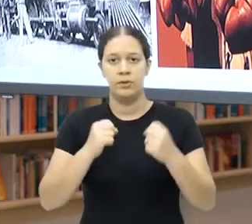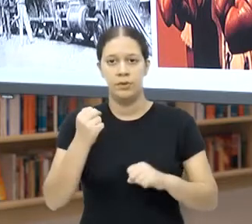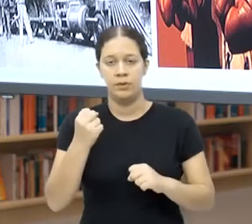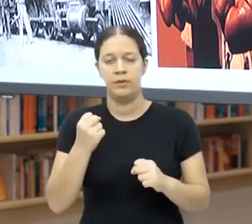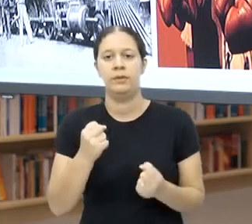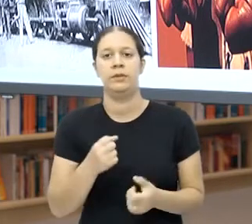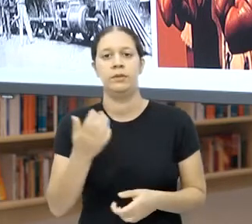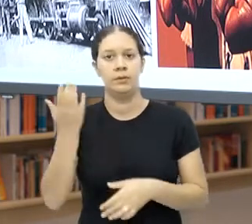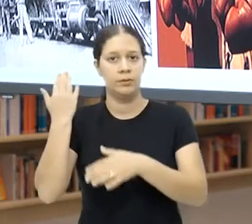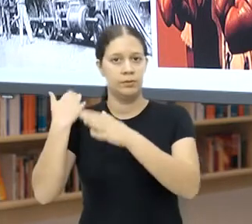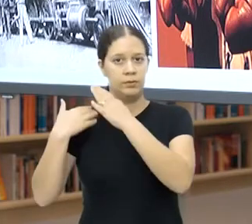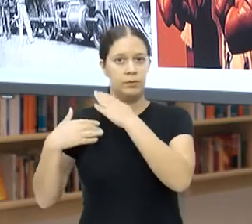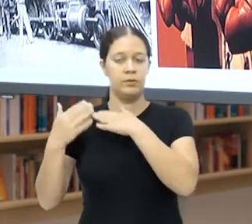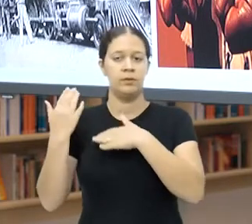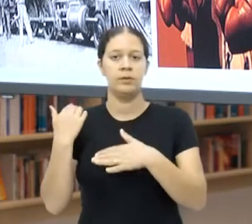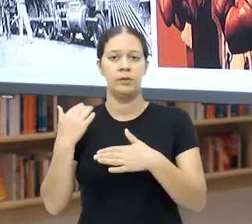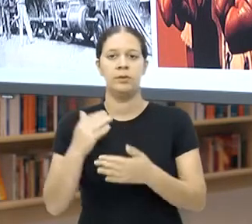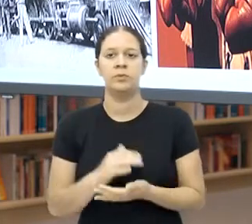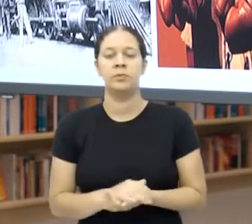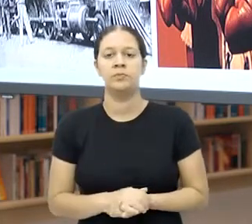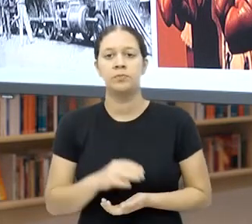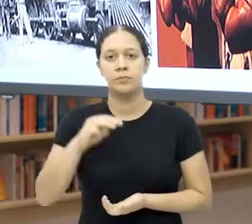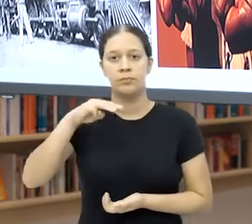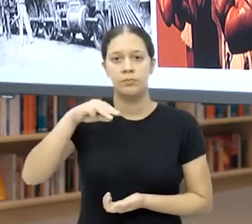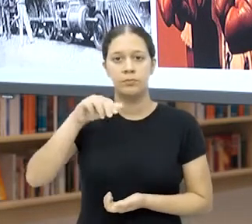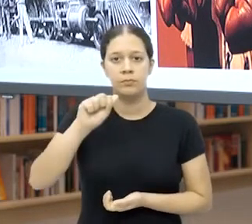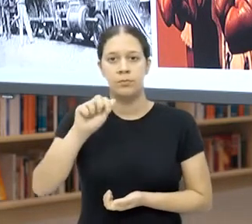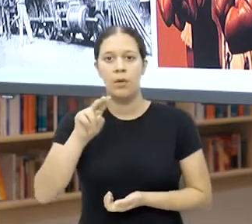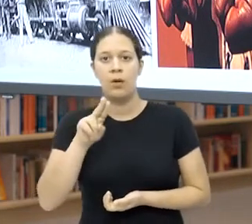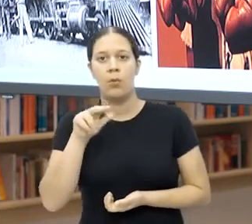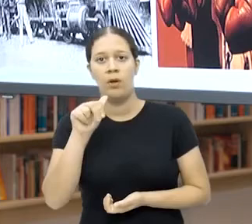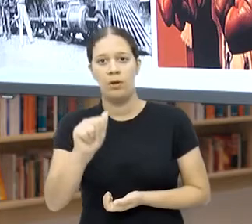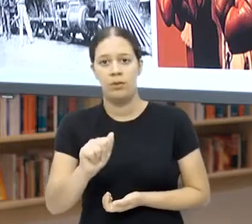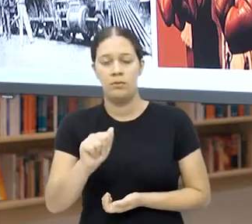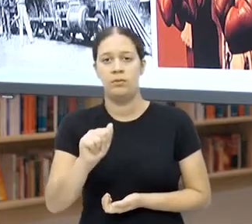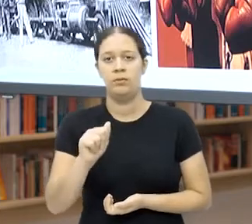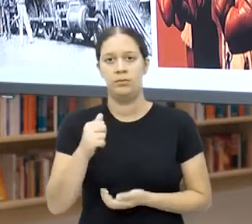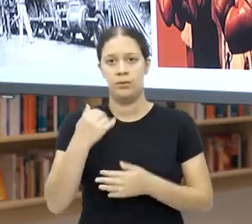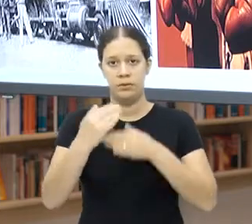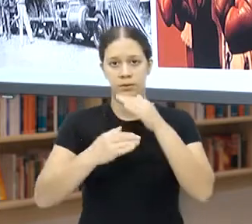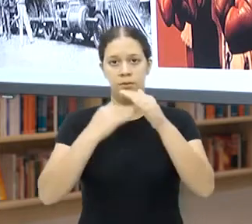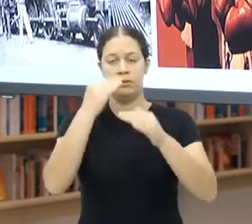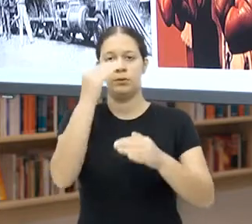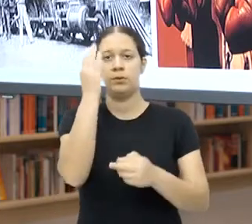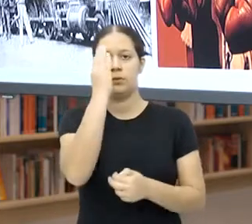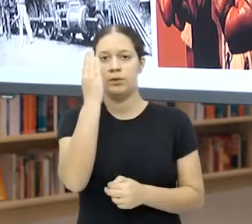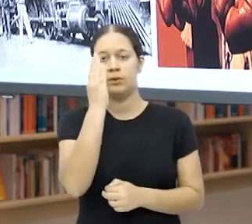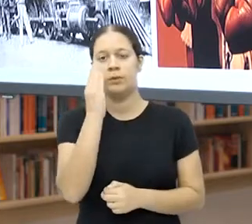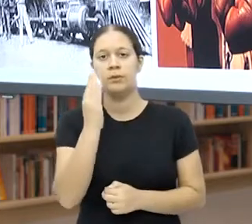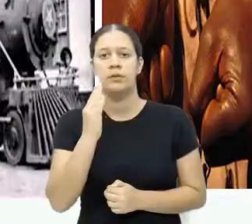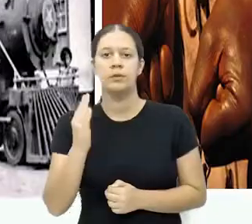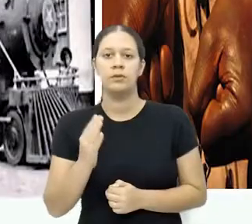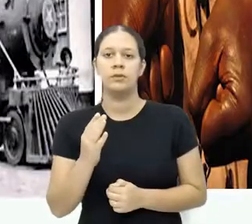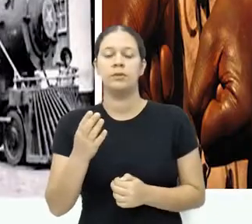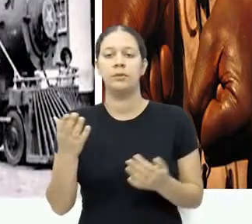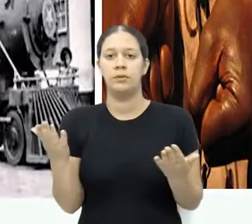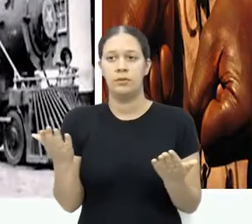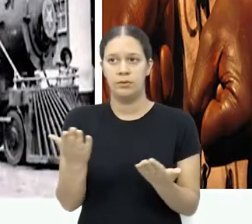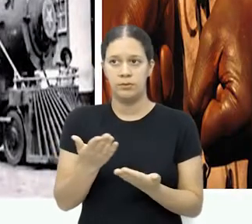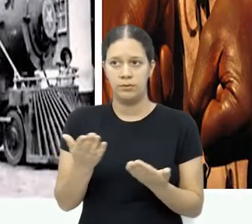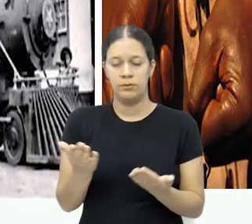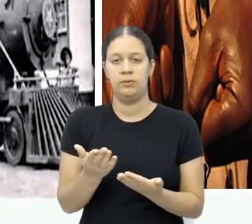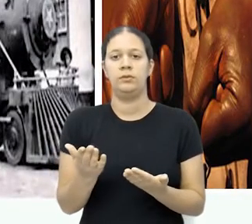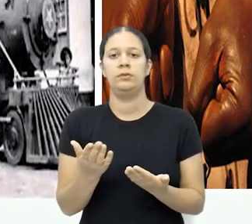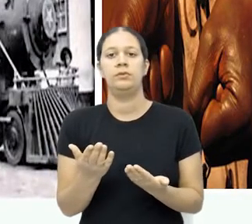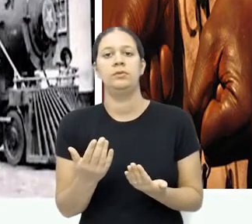implantado naquela época pelo Barão de Mauá, que ele fez vários projetos no Brasil. O que nós estamos fazendo recorte aqui